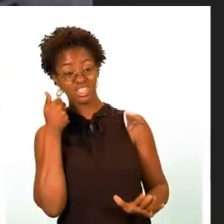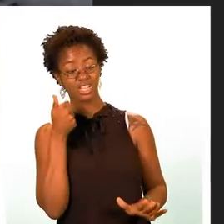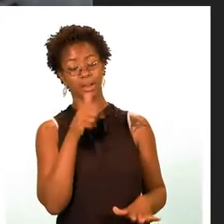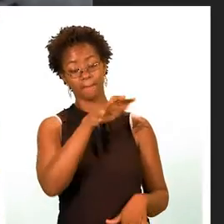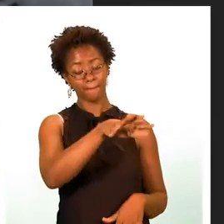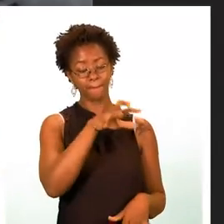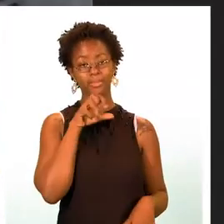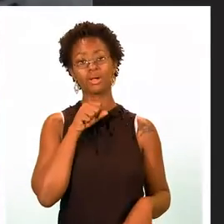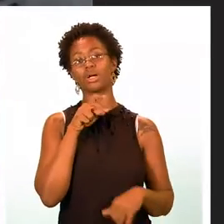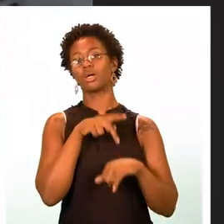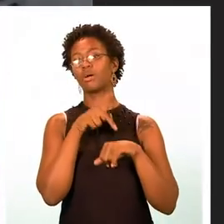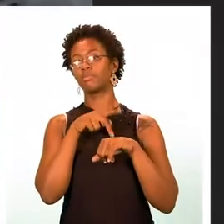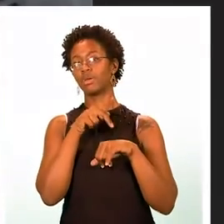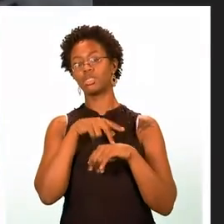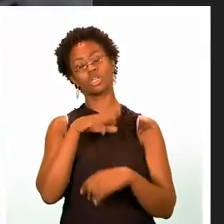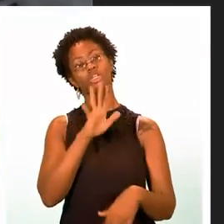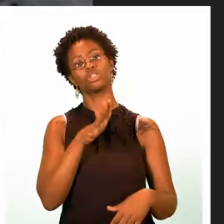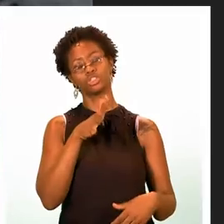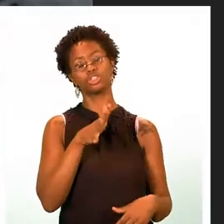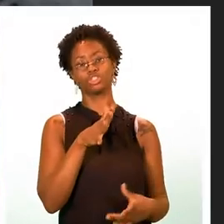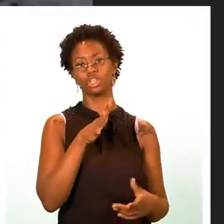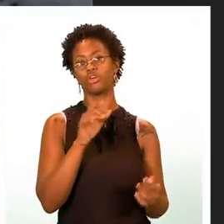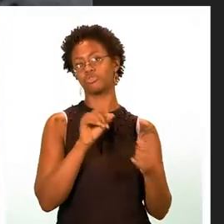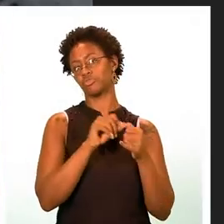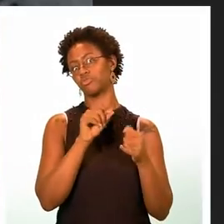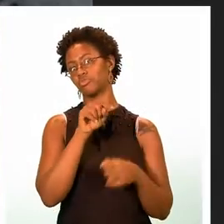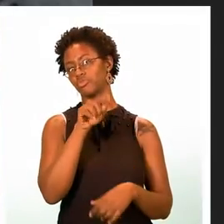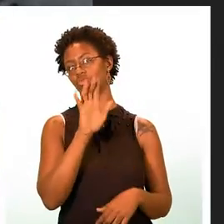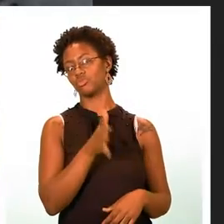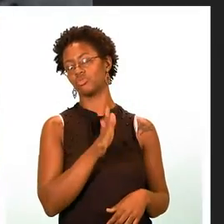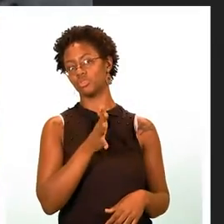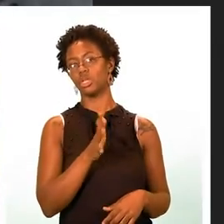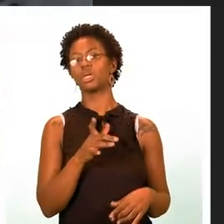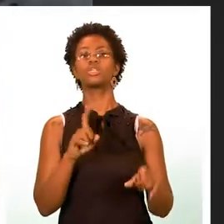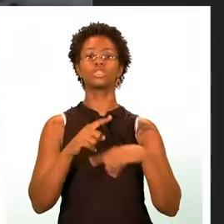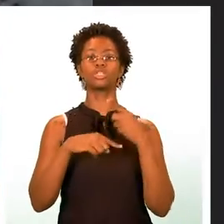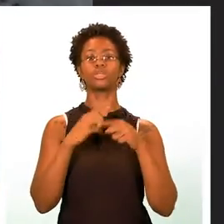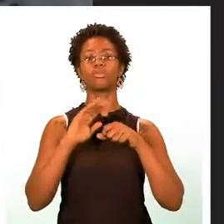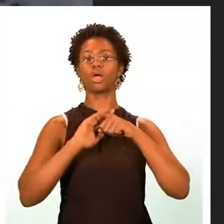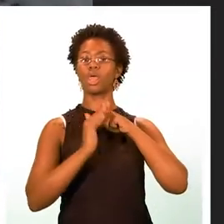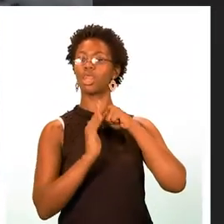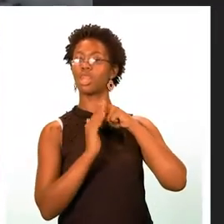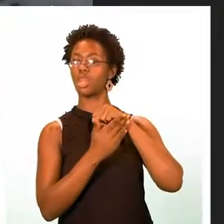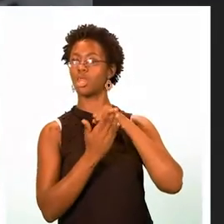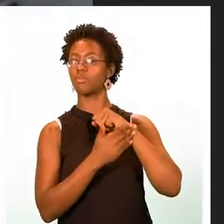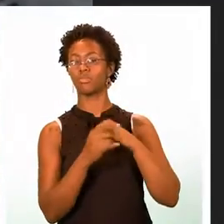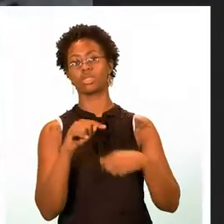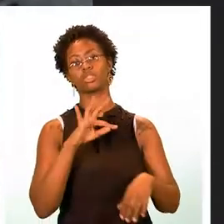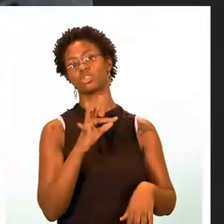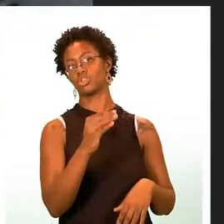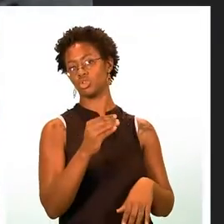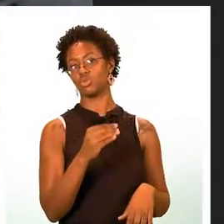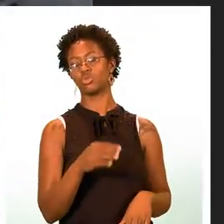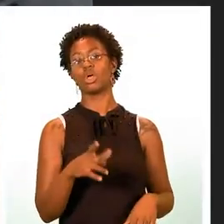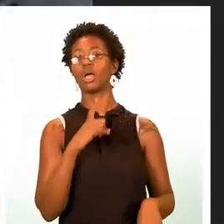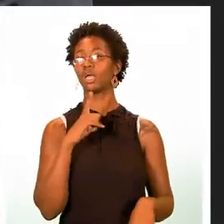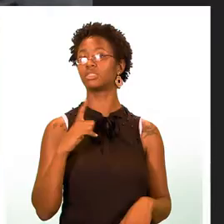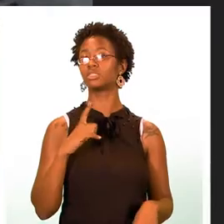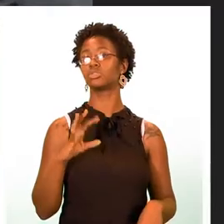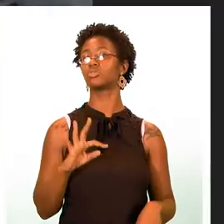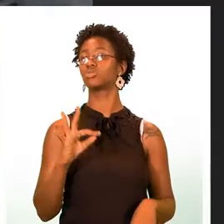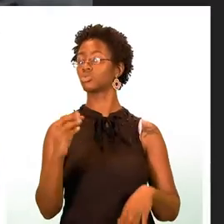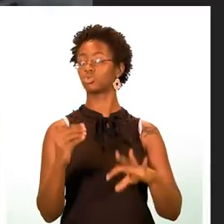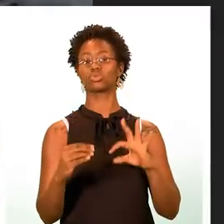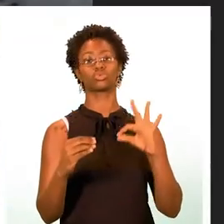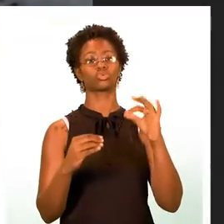aquela pedra, que ela foi condensada, e depois você faz toda essa lapidação. E aí você tem todas